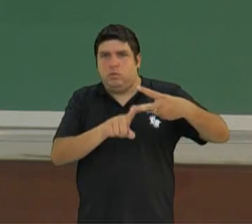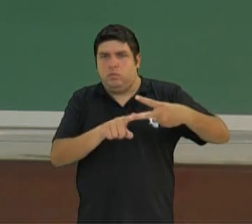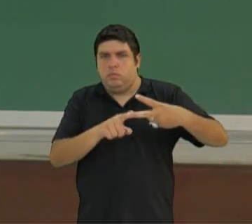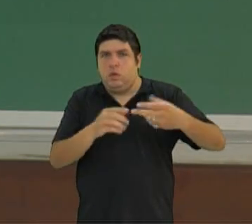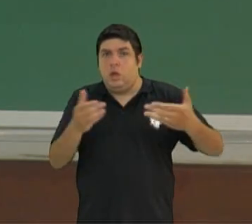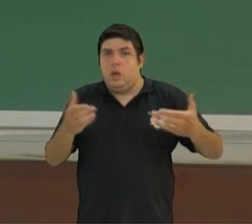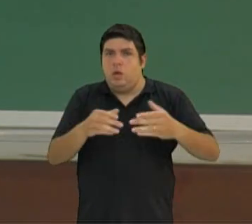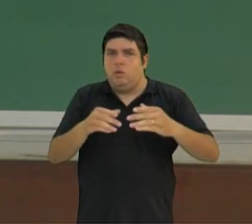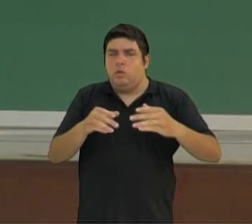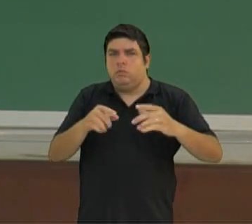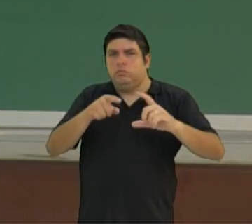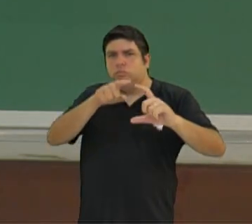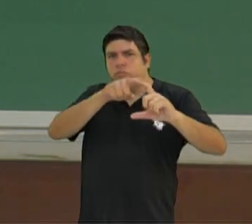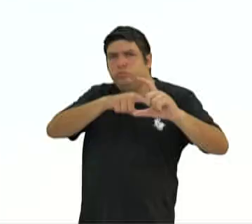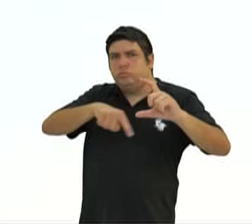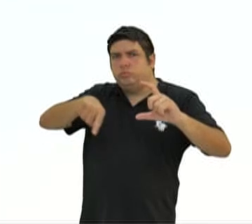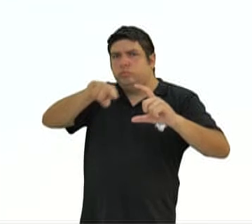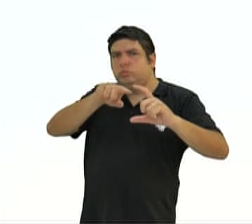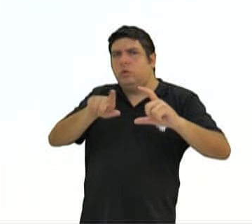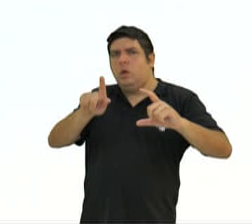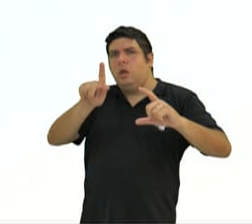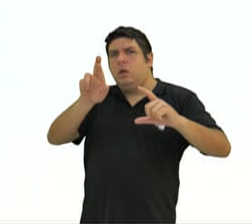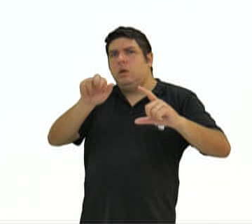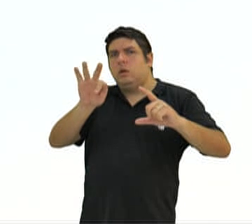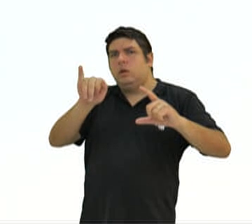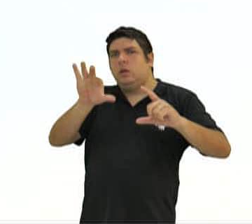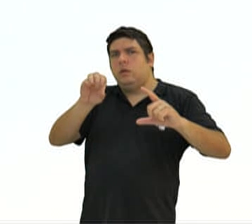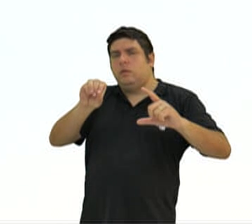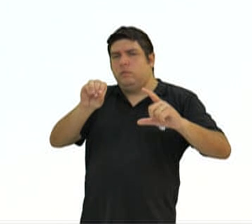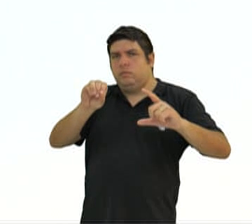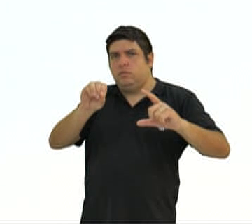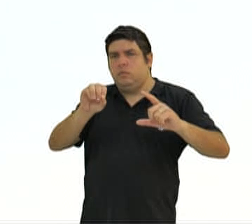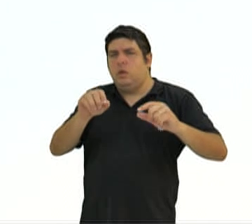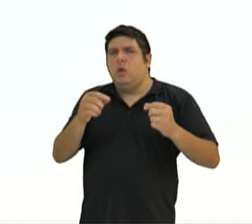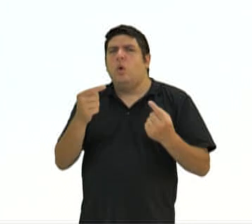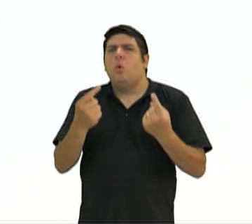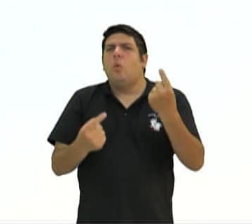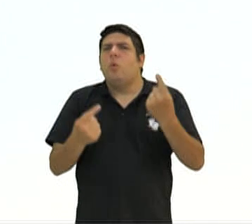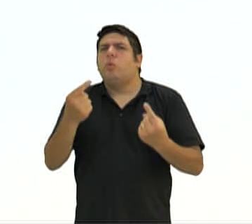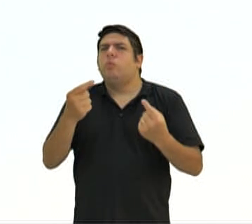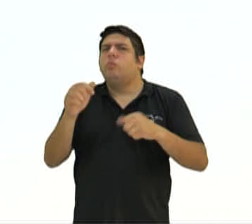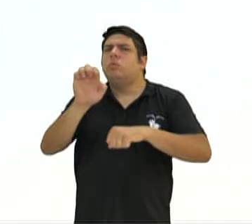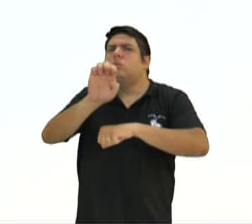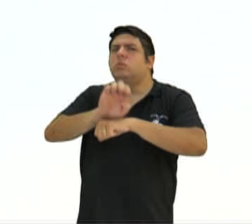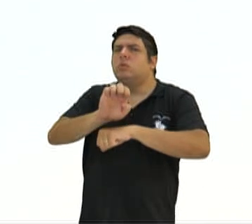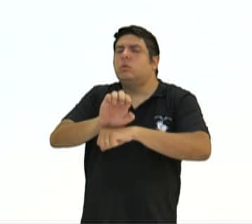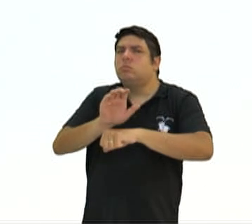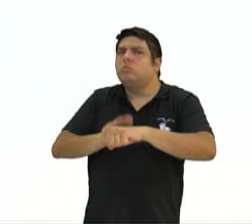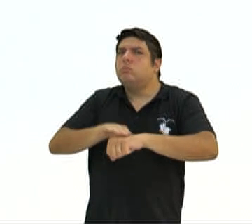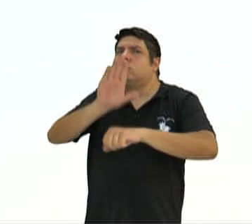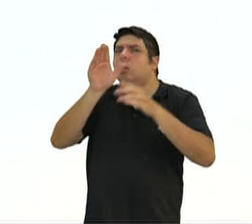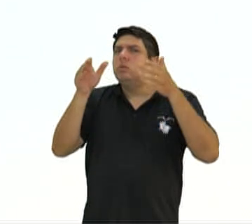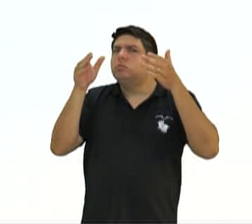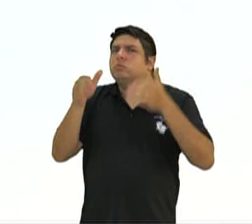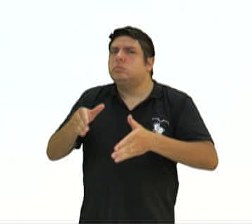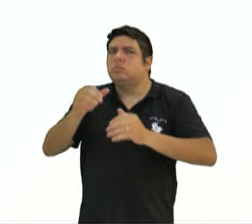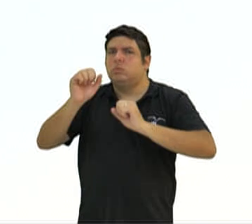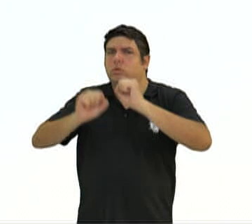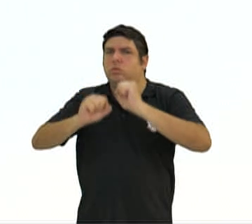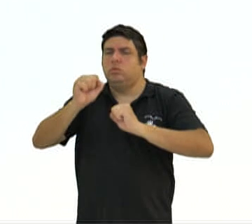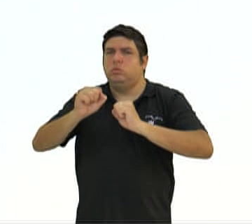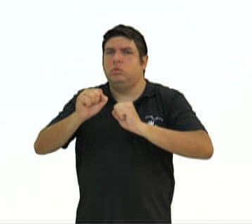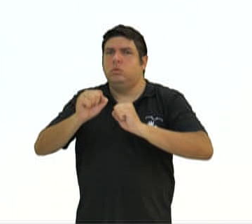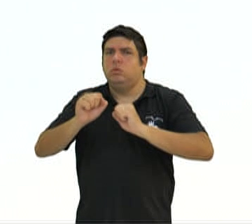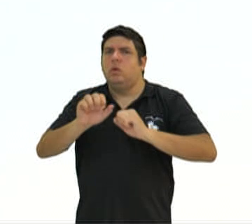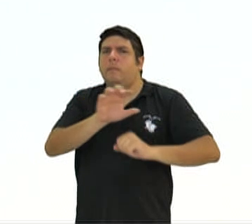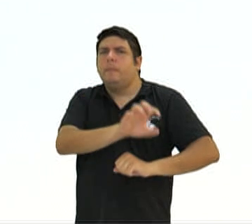vocês. Então, vocês vão observar que estados brasileiros apresentam a maior participação industrial no Brasil e em que regiões eles estão